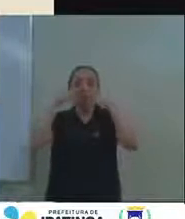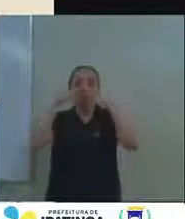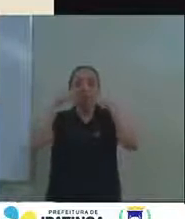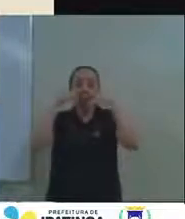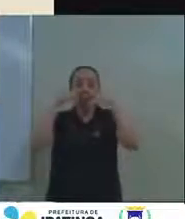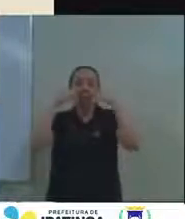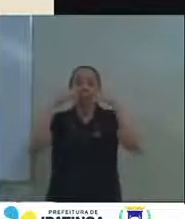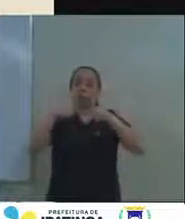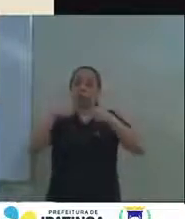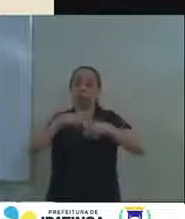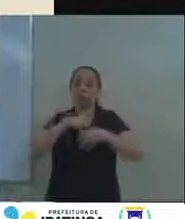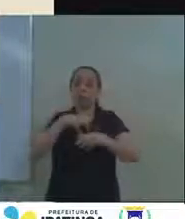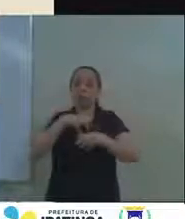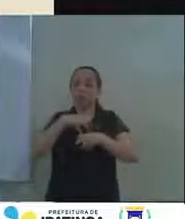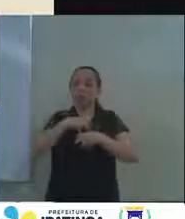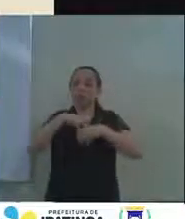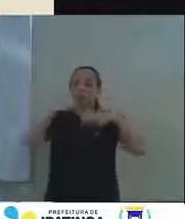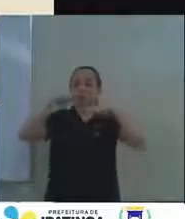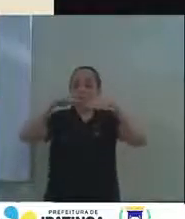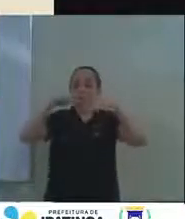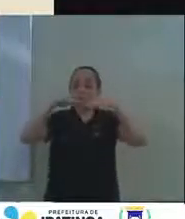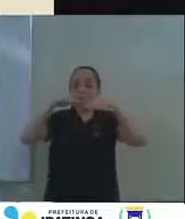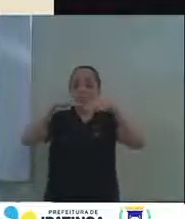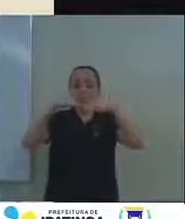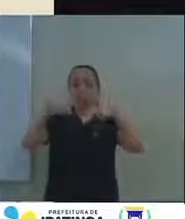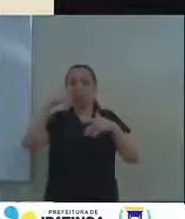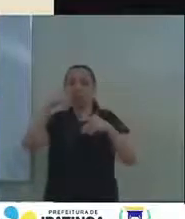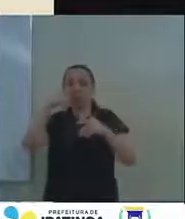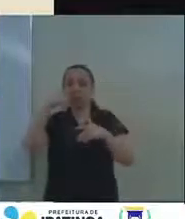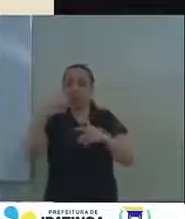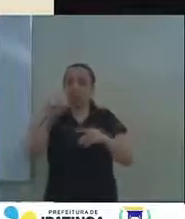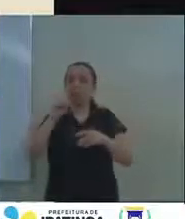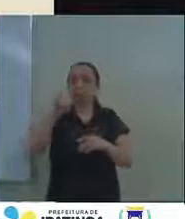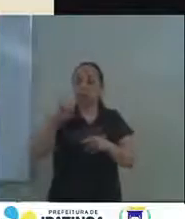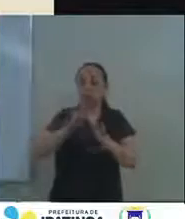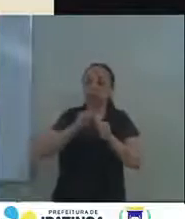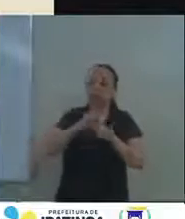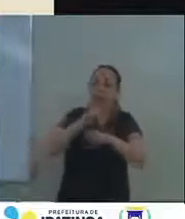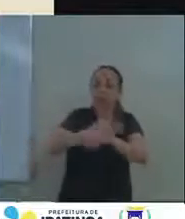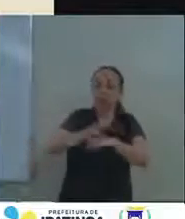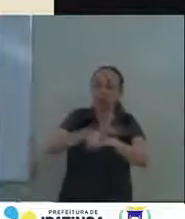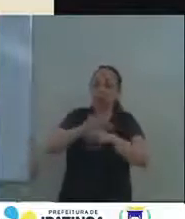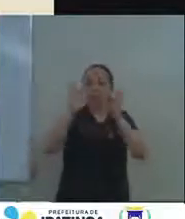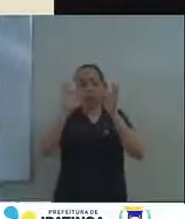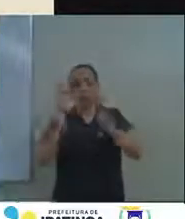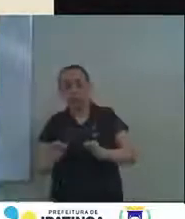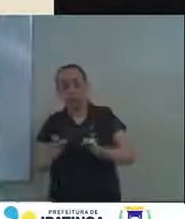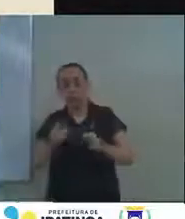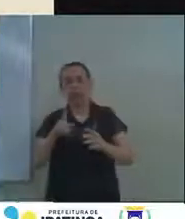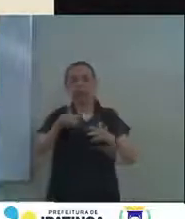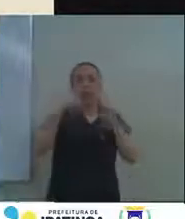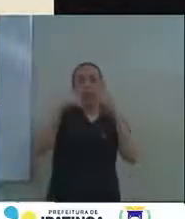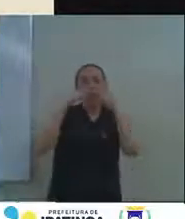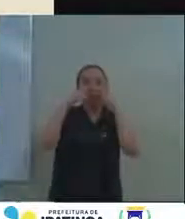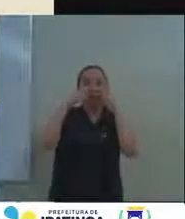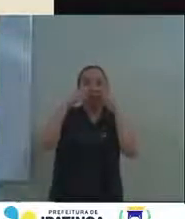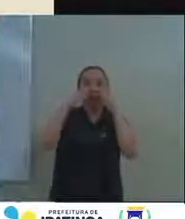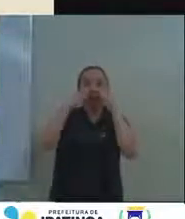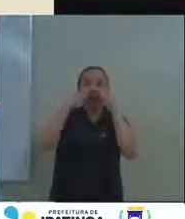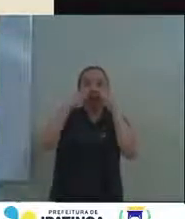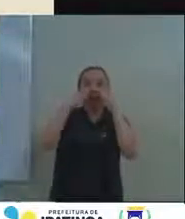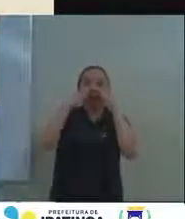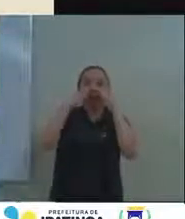sentir aqui vibrando. Então, para eu saber se eu estou fazendo exercício certo, põe a mão aqui no nariz e sinta essa